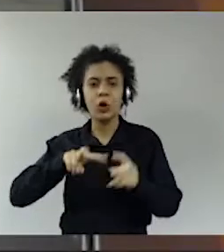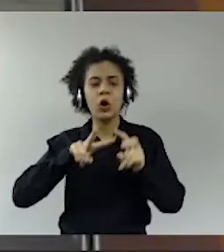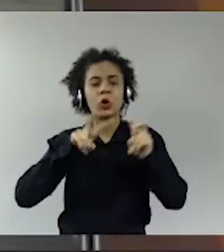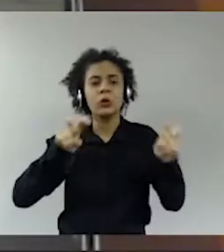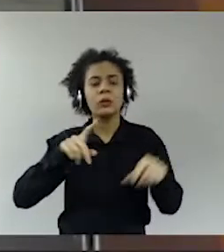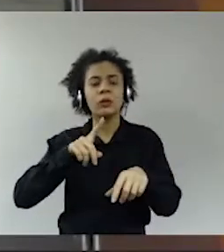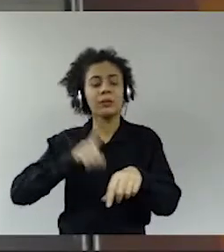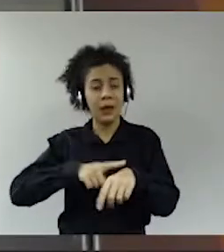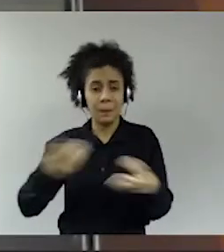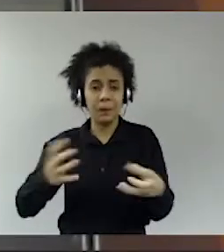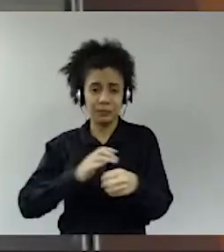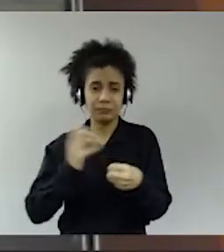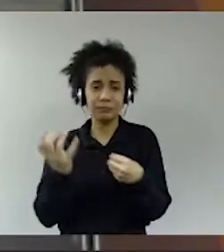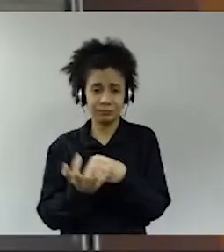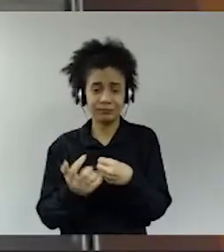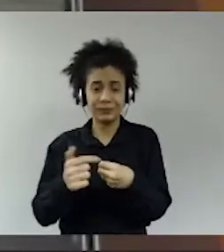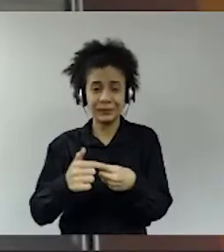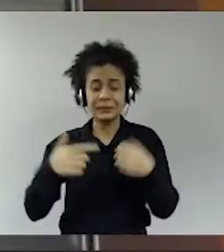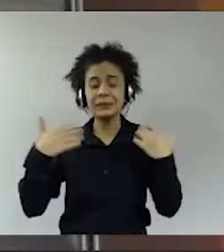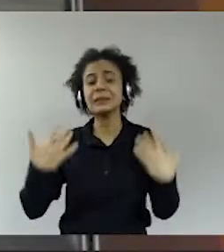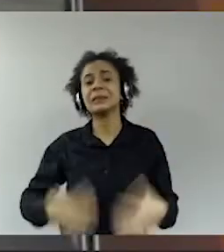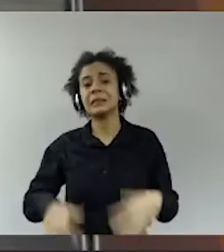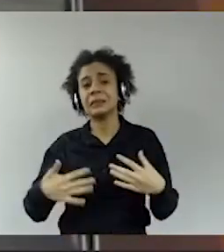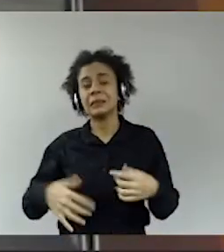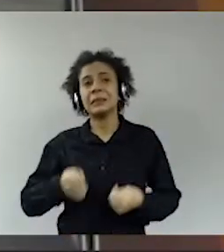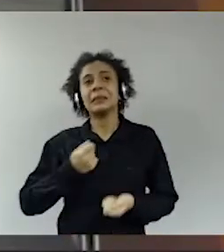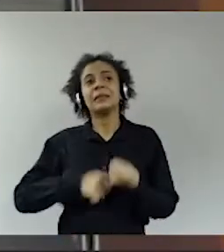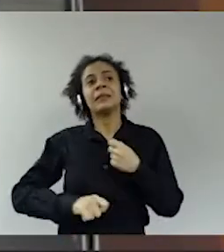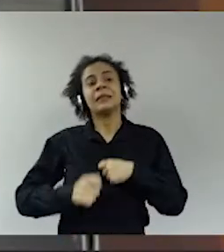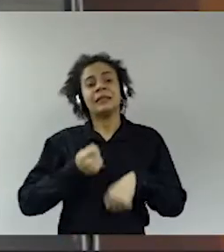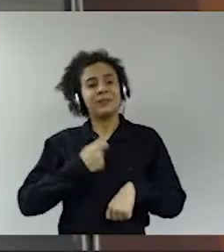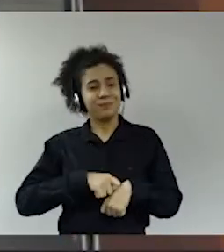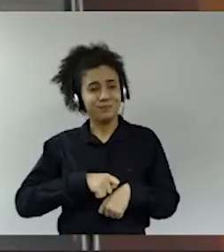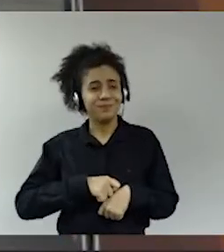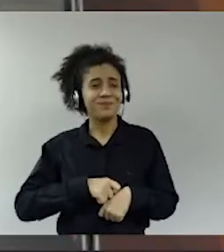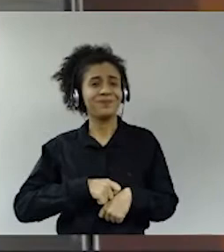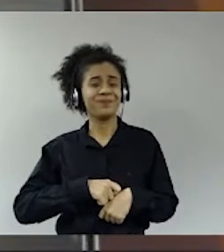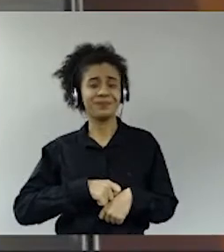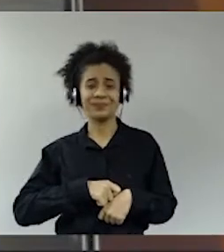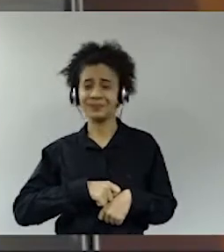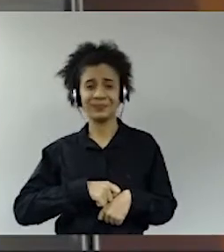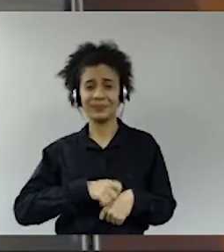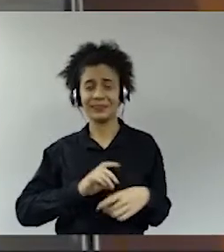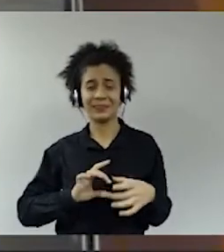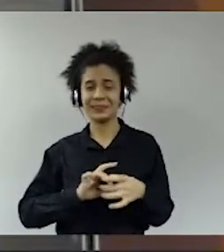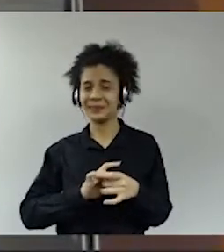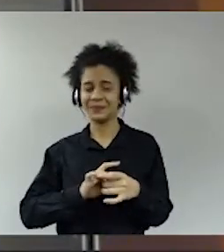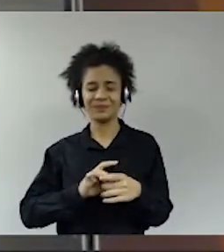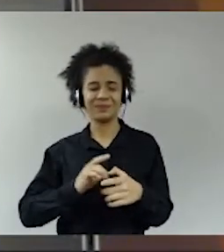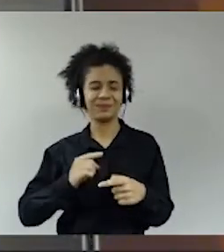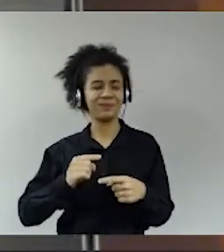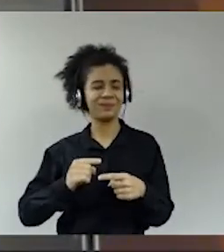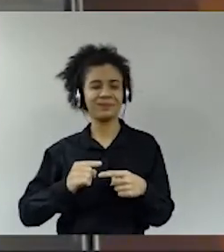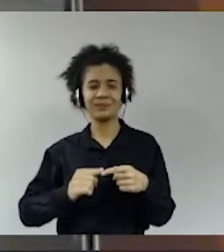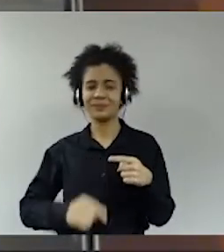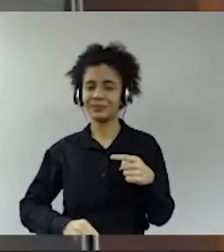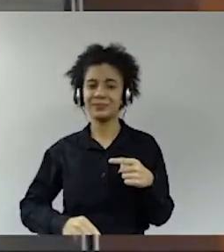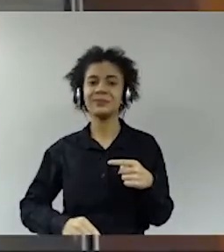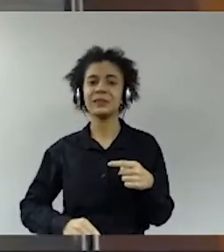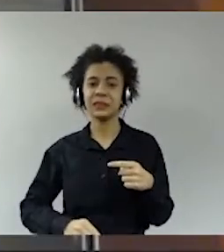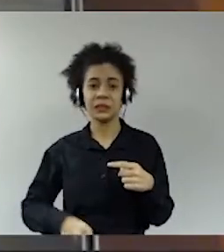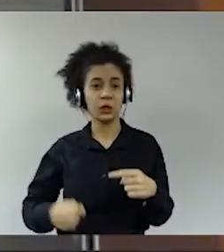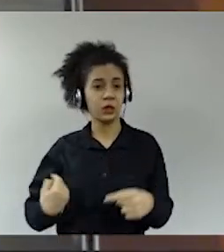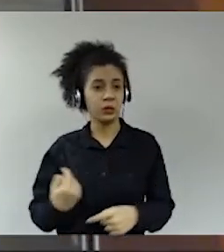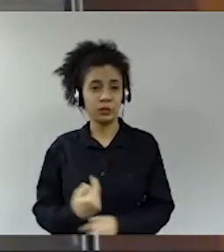pandemia, que crise e ansiedade não são bons conselheiros, que a gente